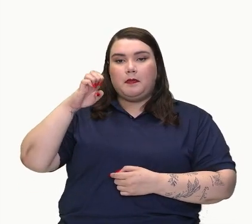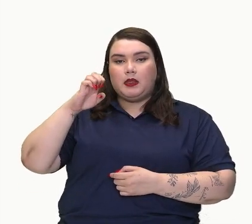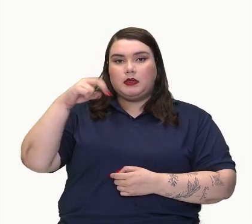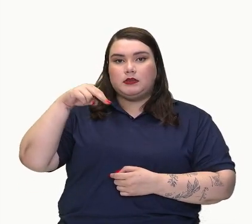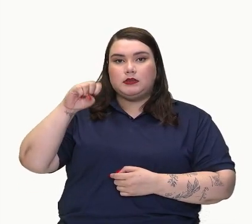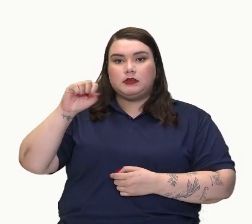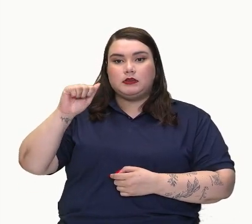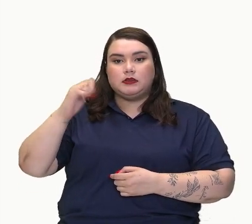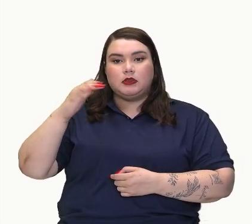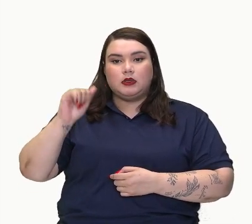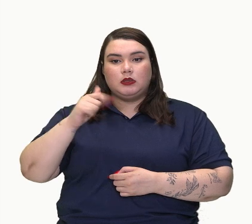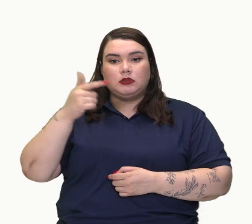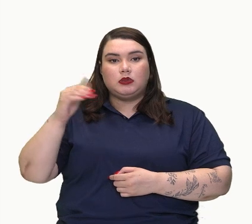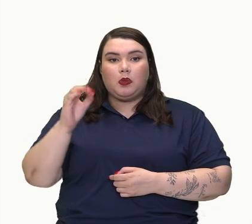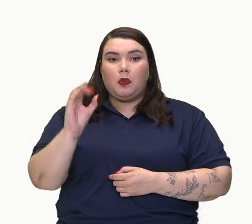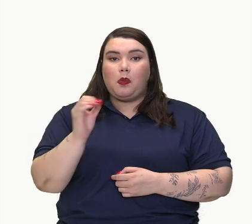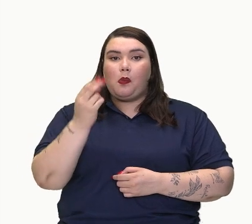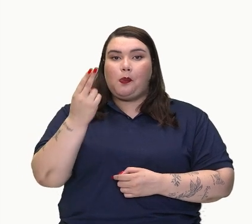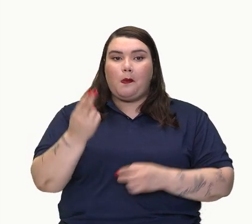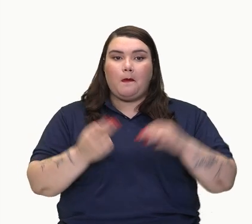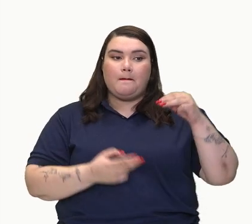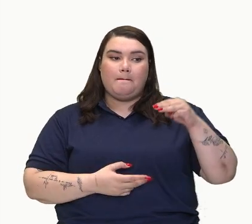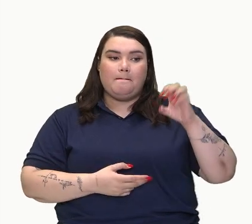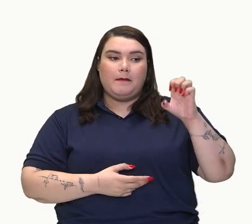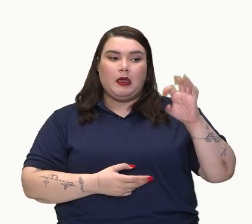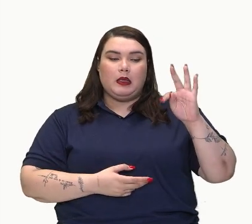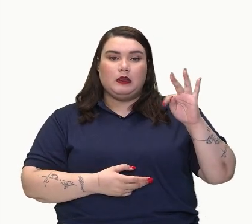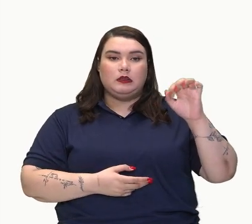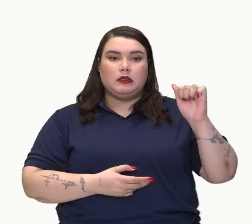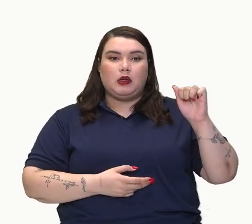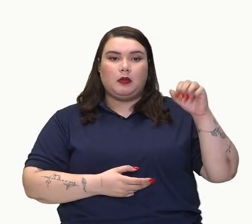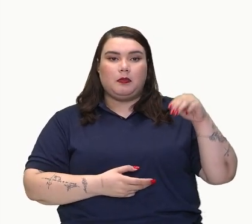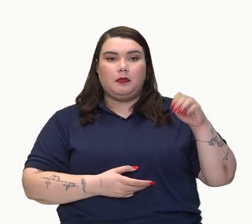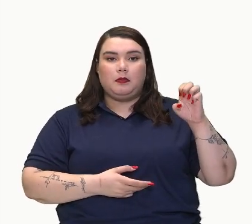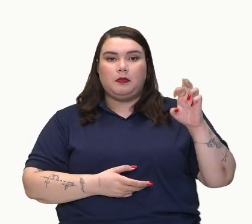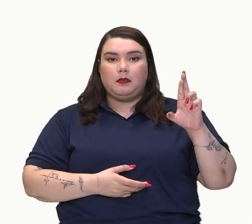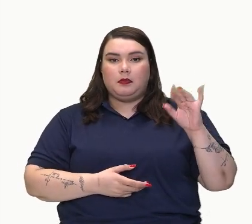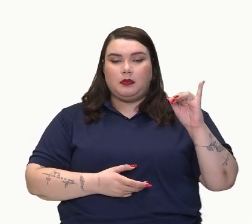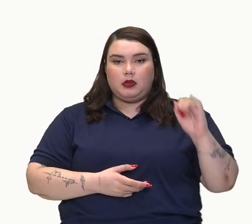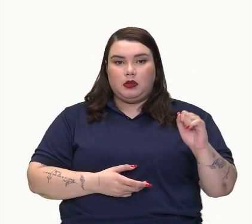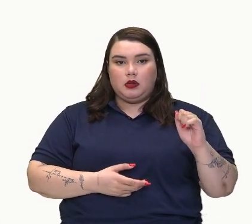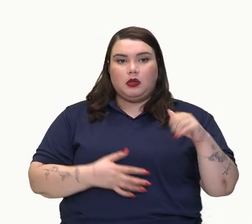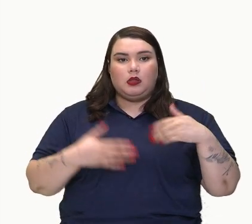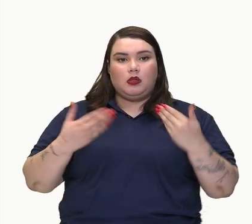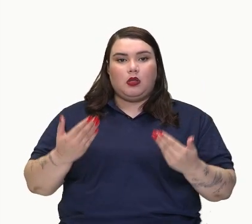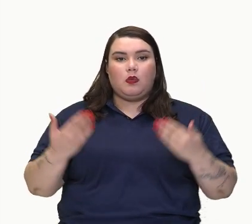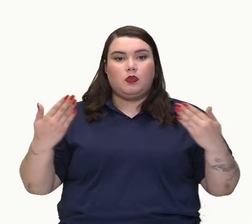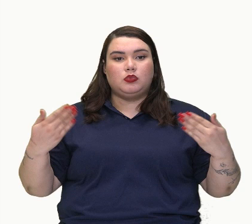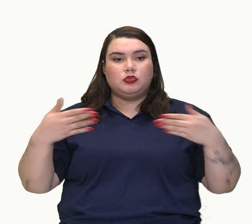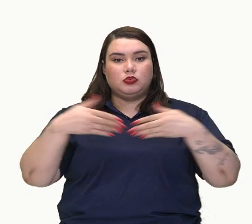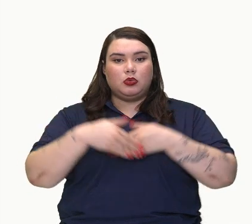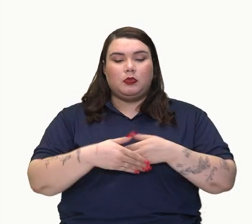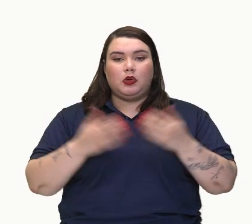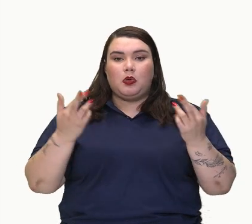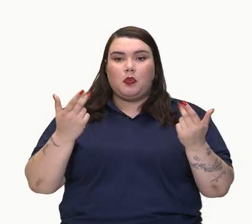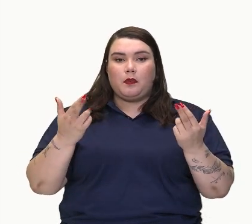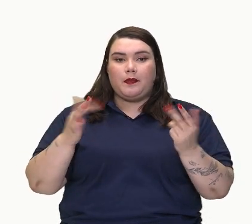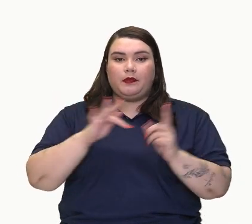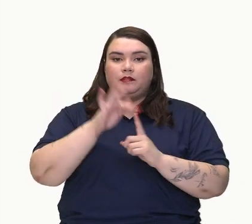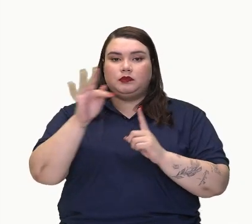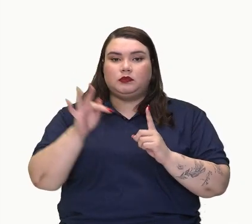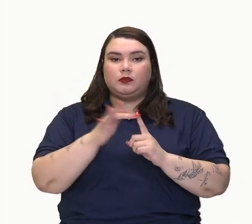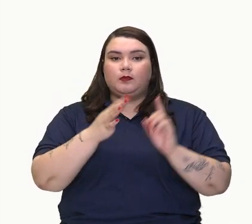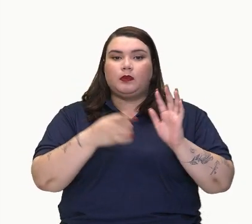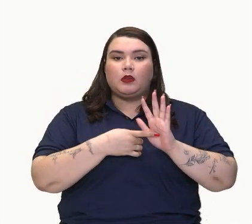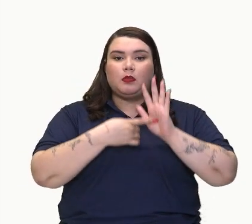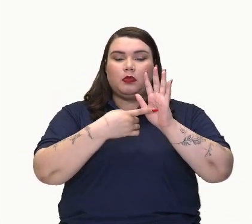metameria, tá? Então, nesse caso, os isômeros pertencem à mesma função, tá? E apresentam